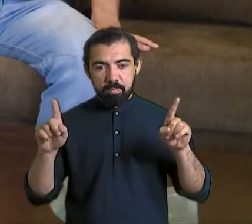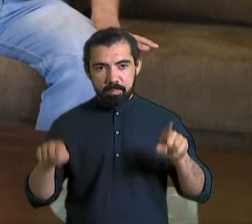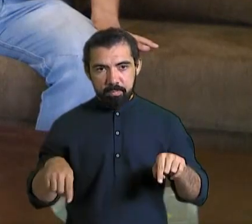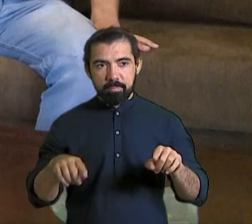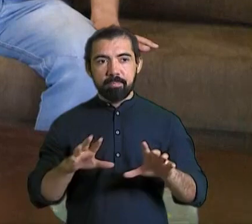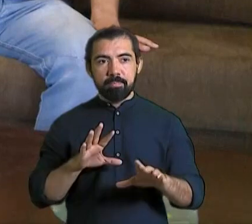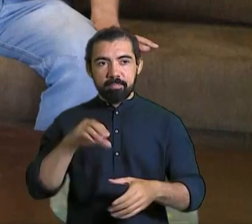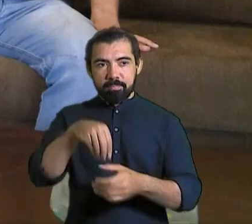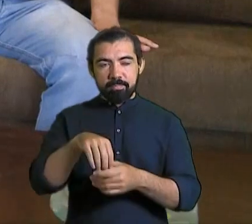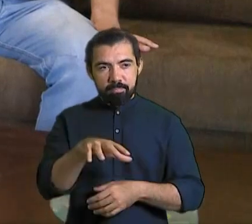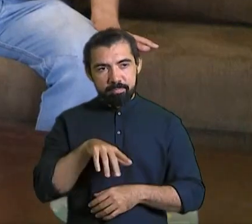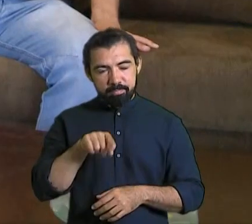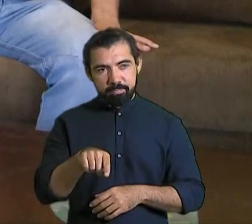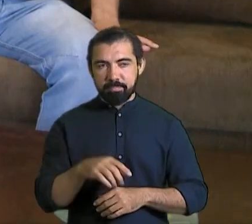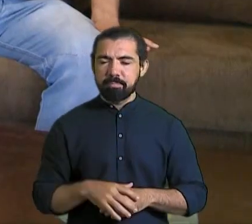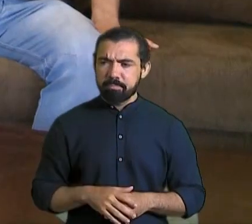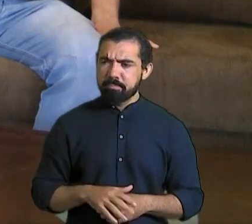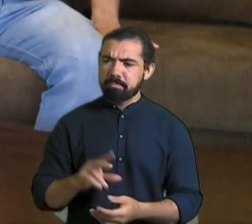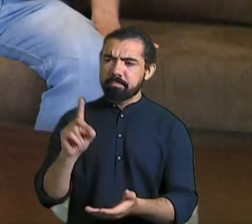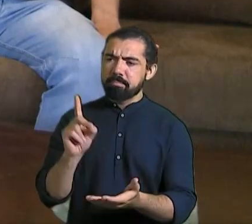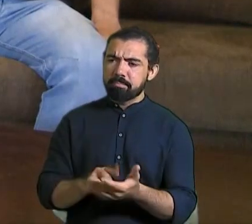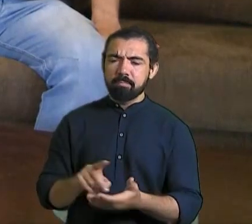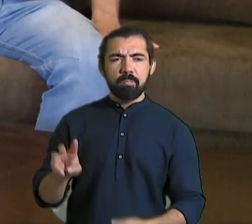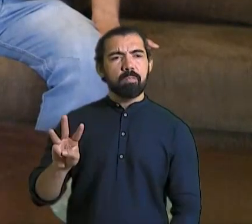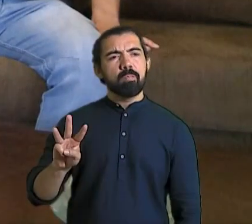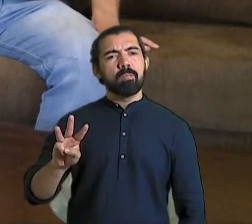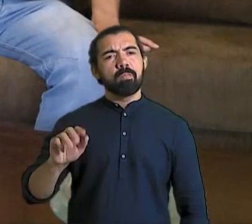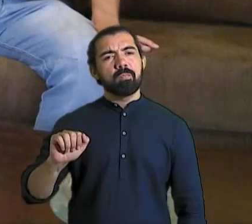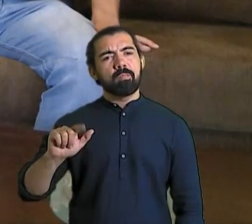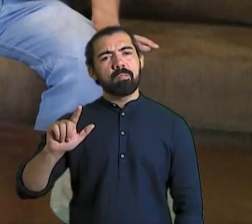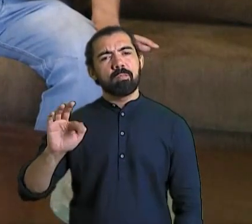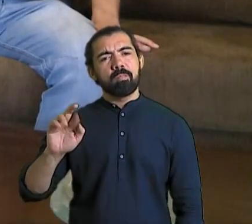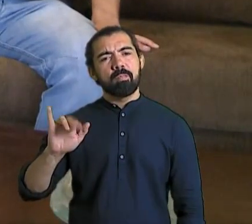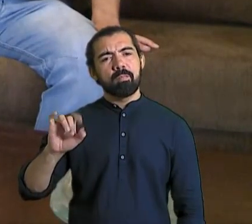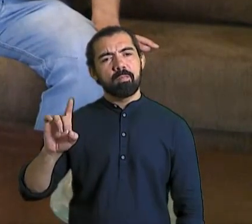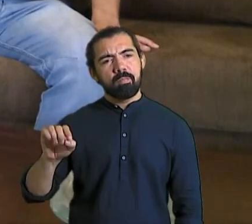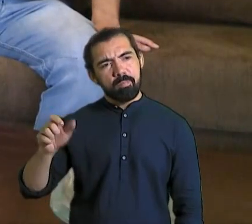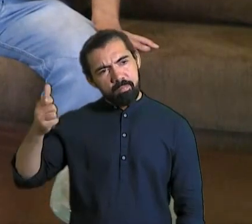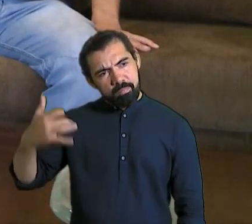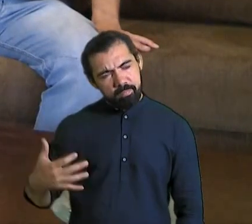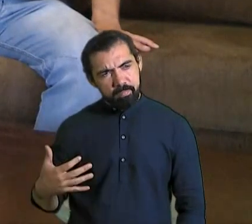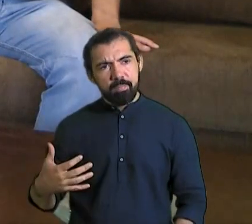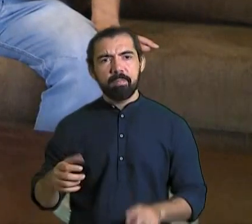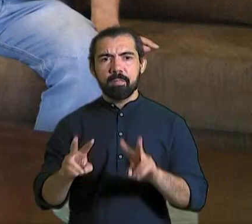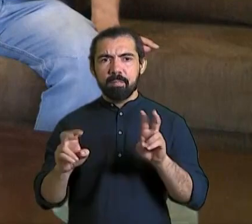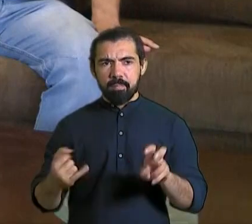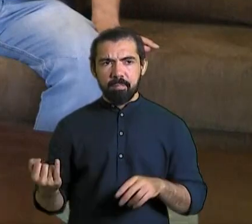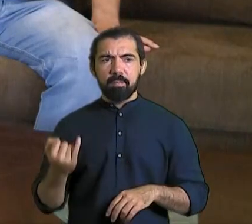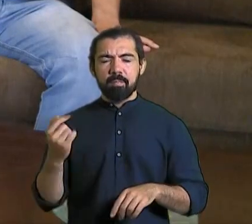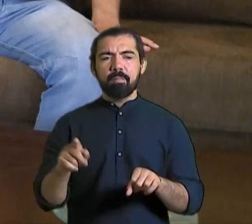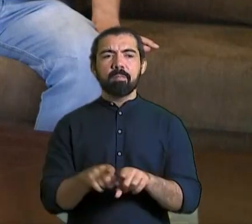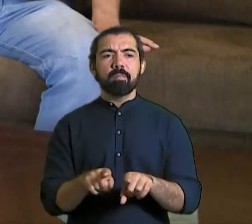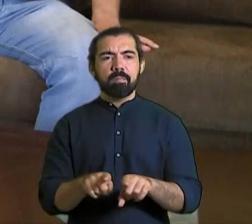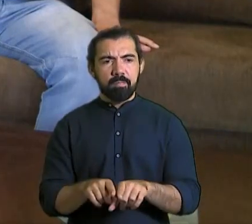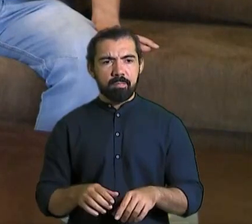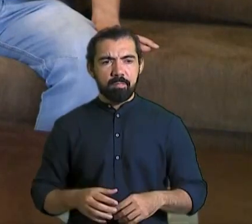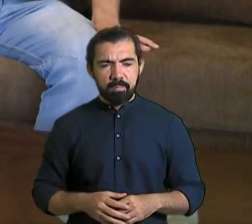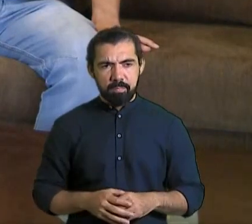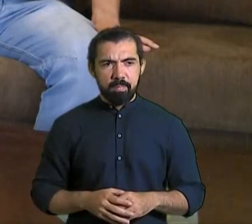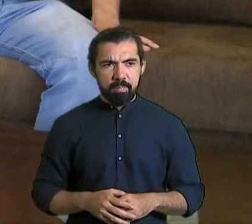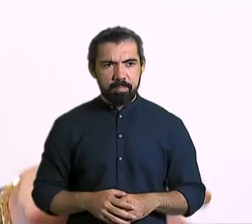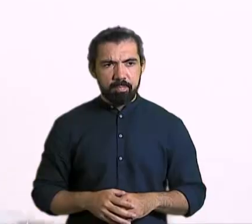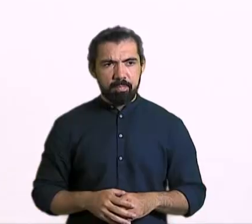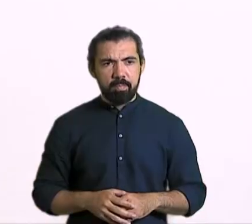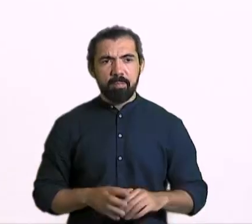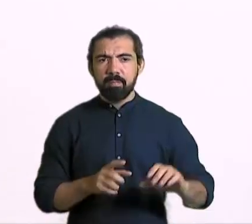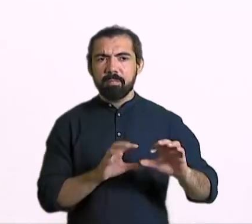sentido. Verdade. O que o Valfredo falou é algo extremamente importante. Né?